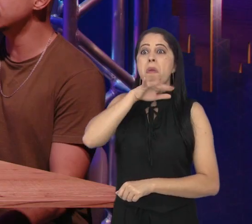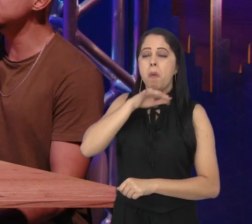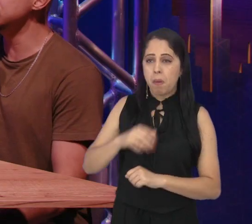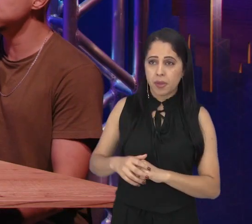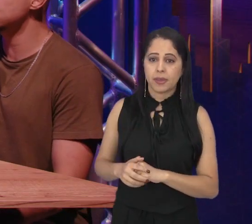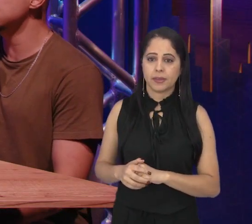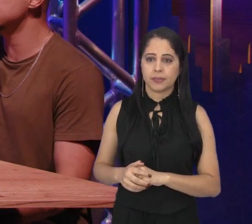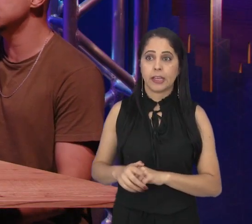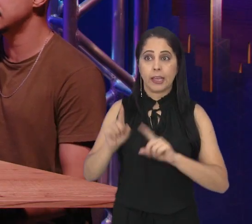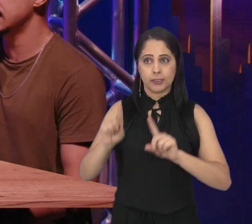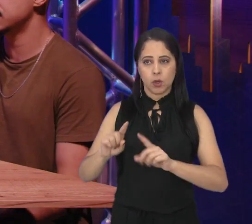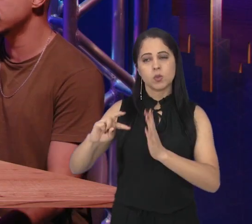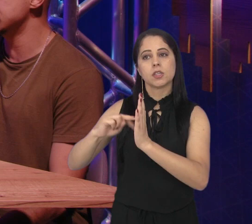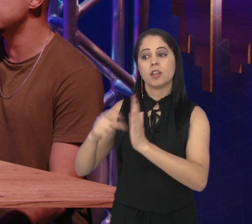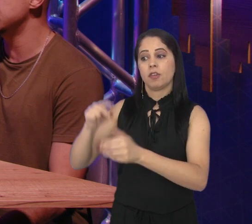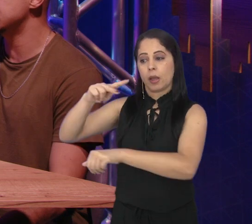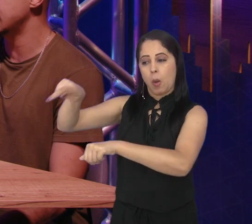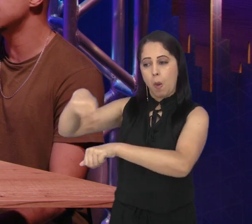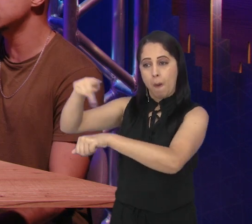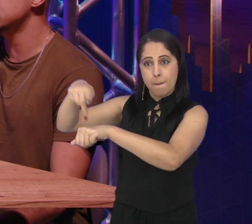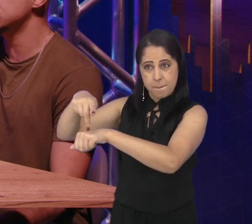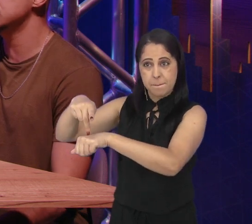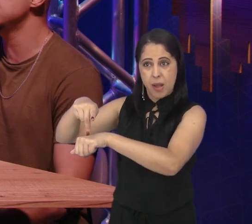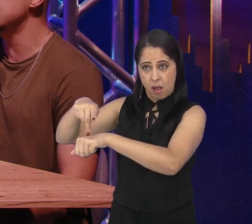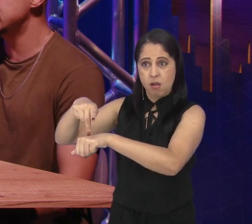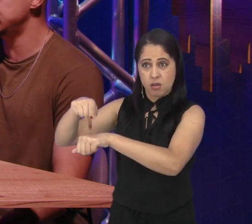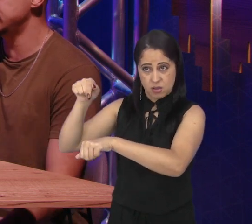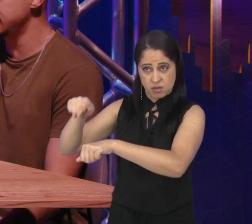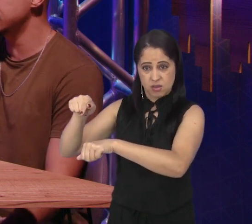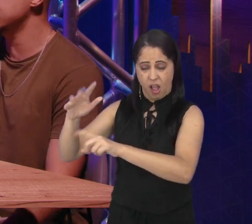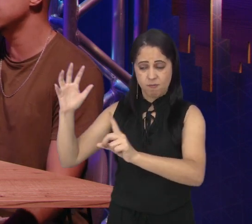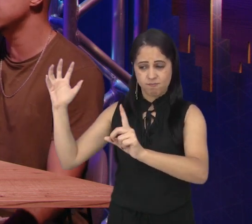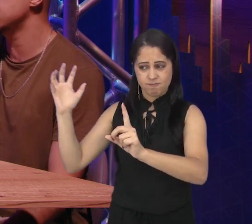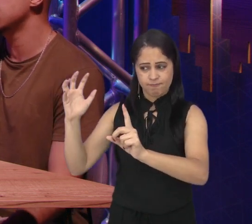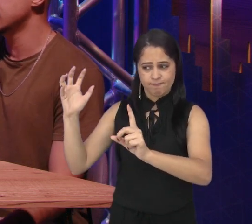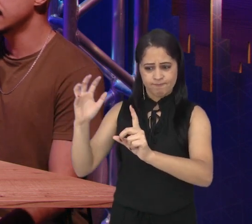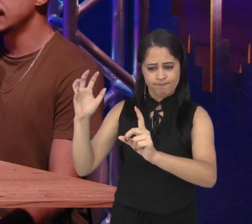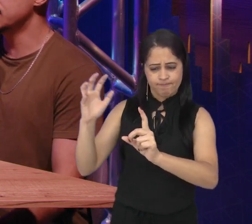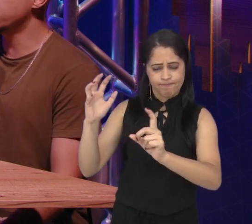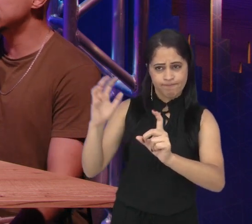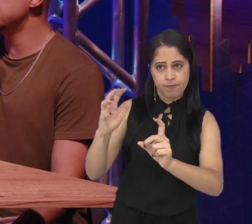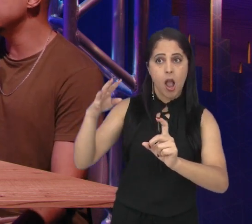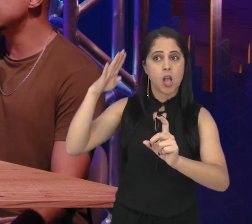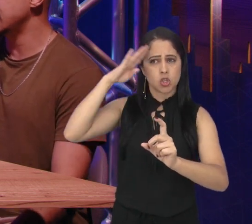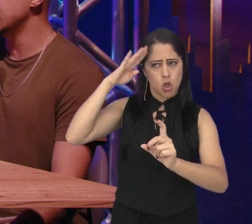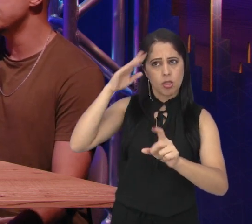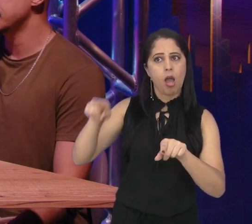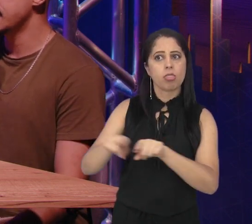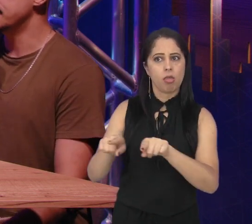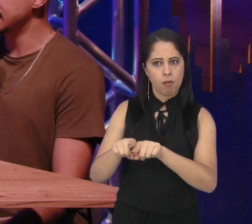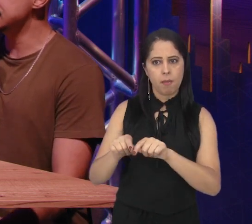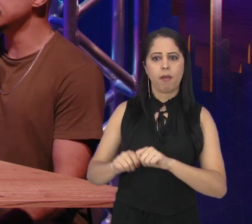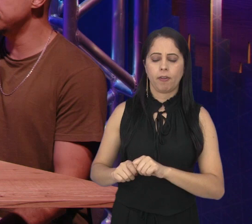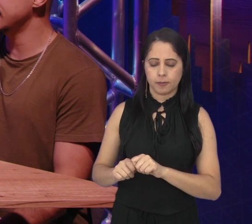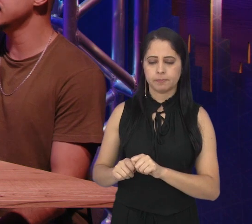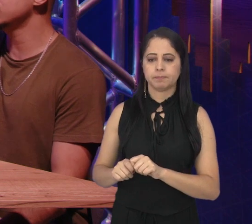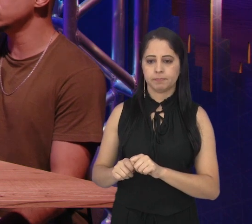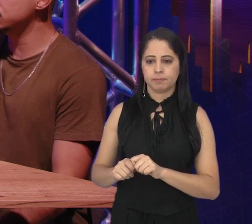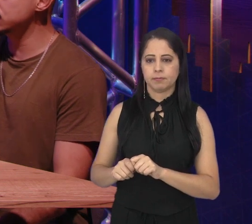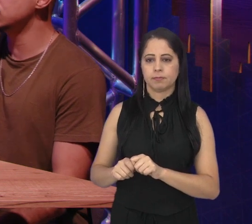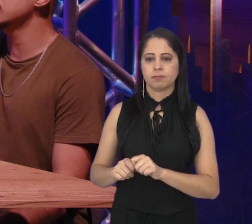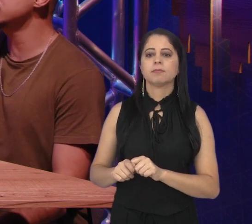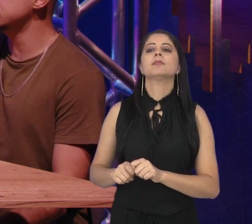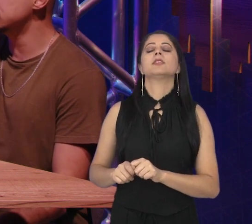assim, não deixou de ter influência militar, não deixou de investir em poder militar, mas